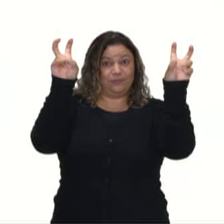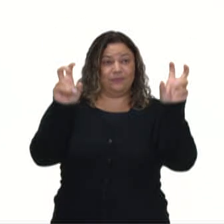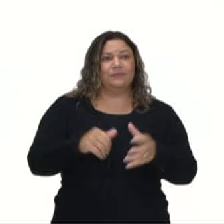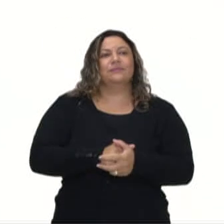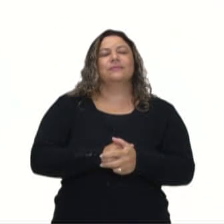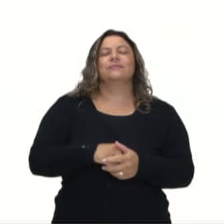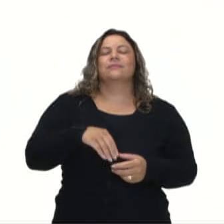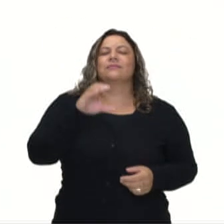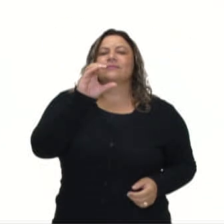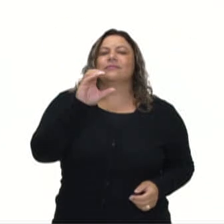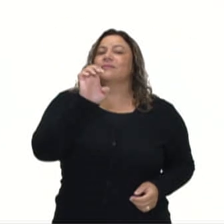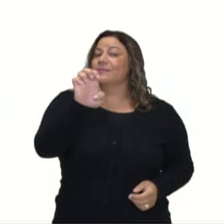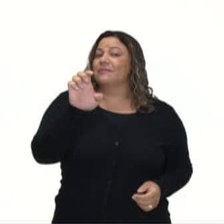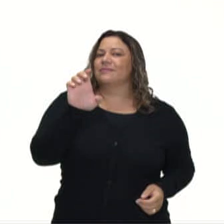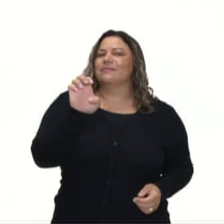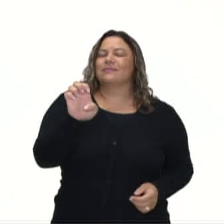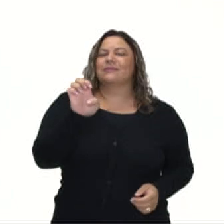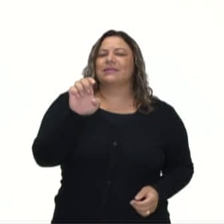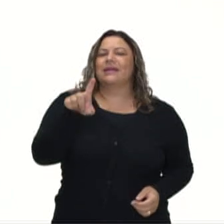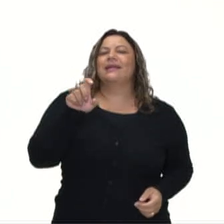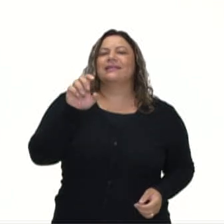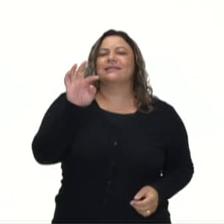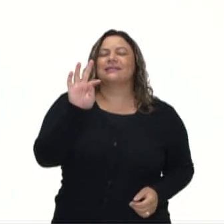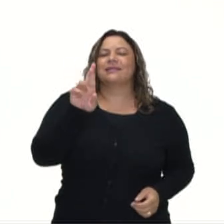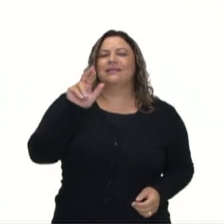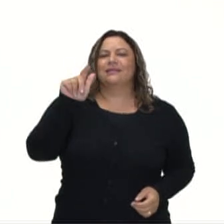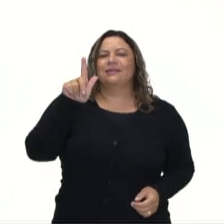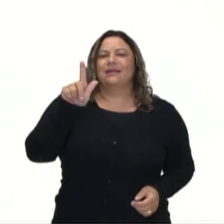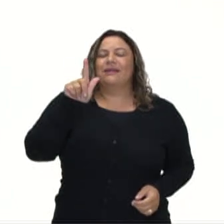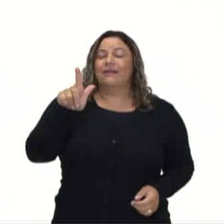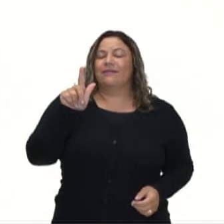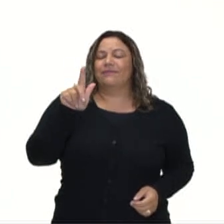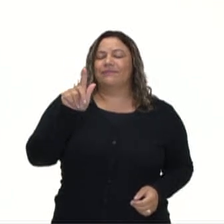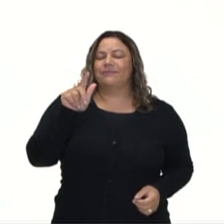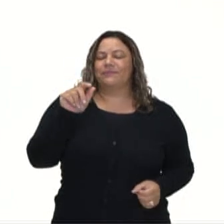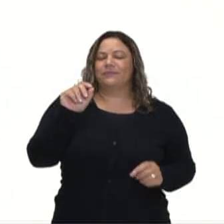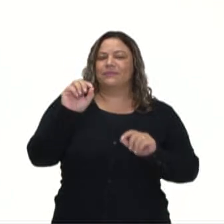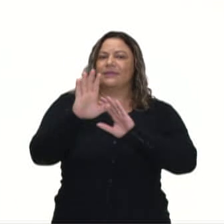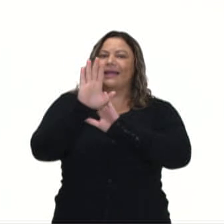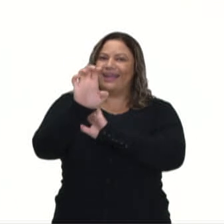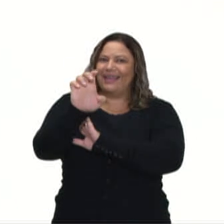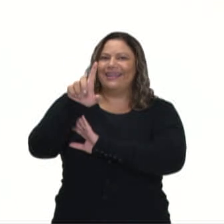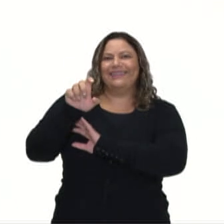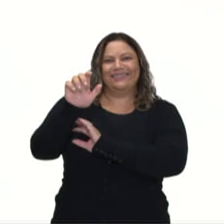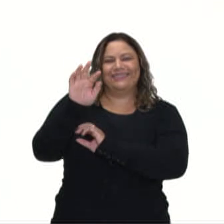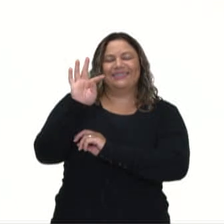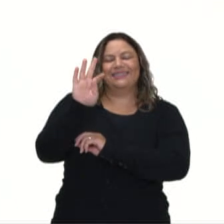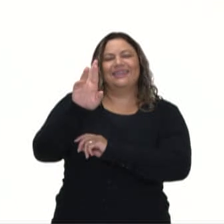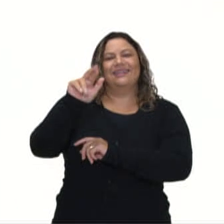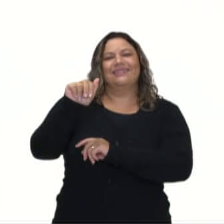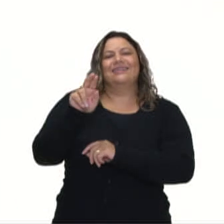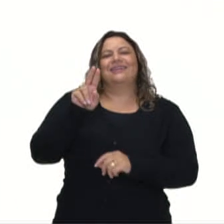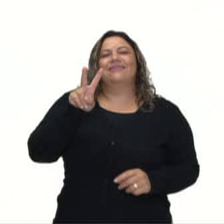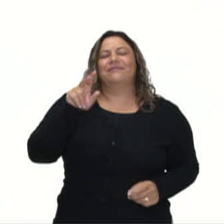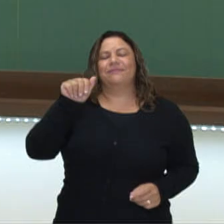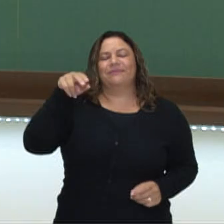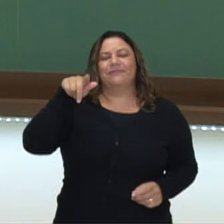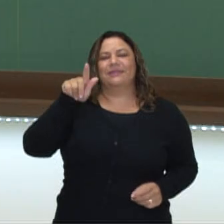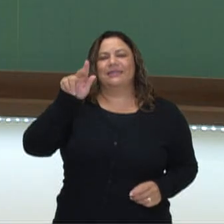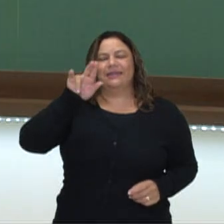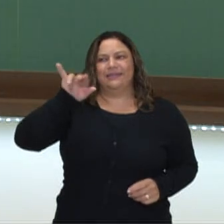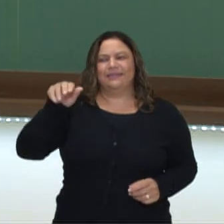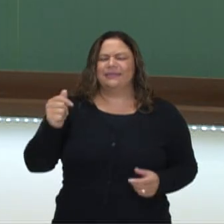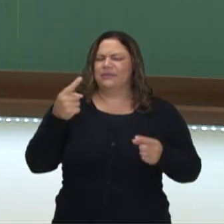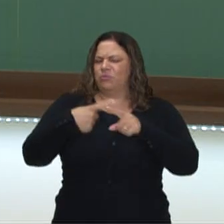deste autor. Pense um pouco, por que será que o autor dá esse nome para uma crônica? Então vamos começar aqui com